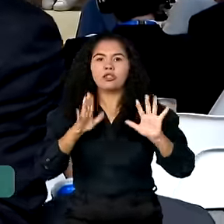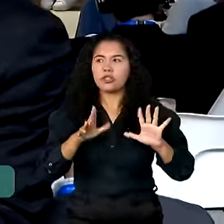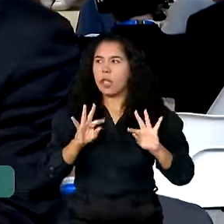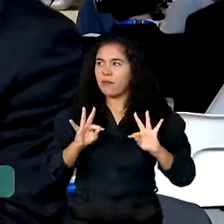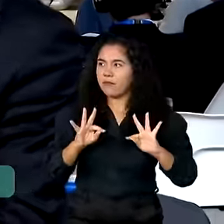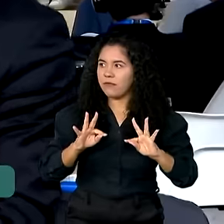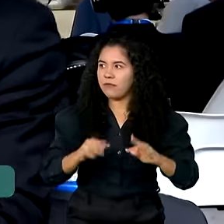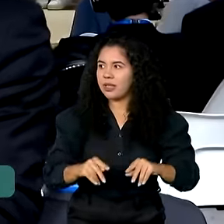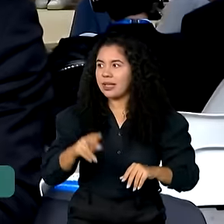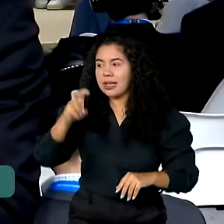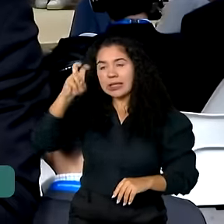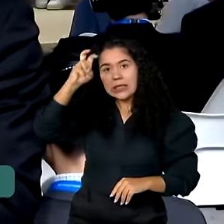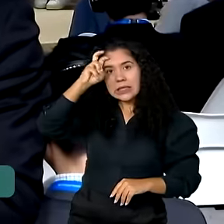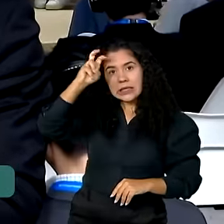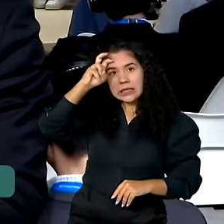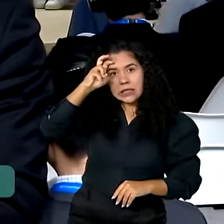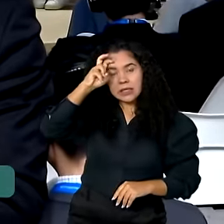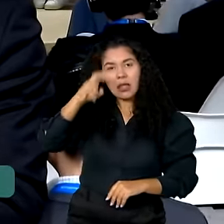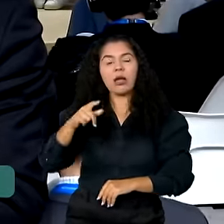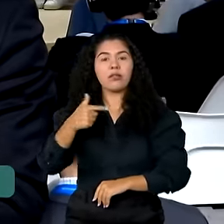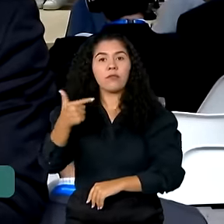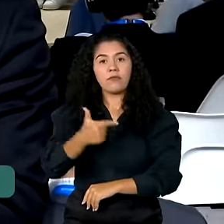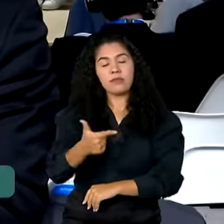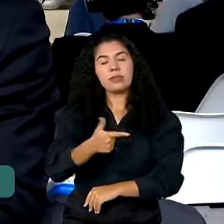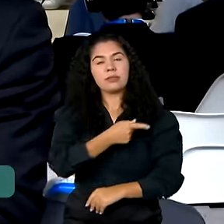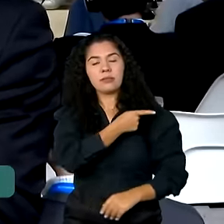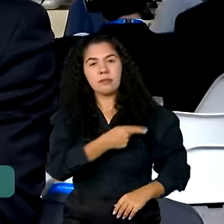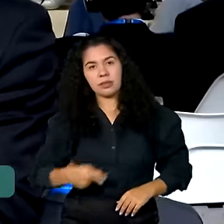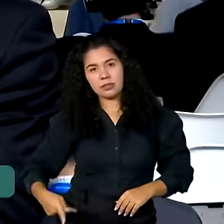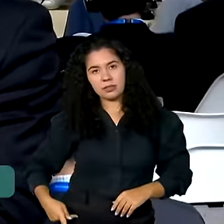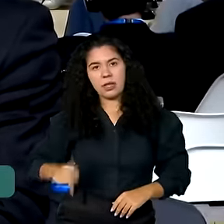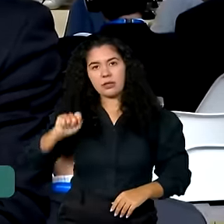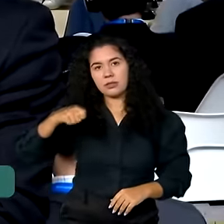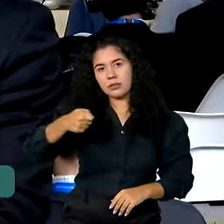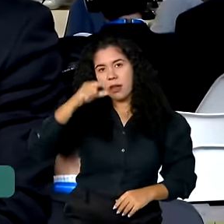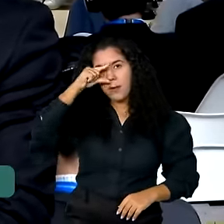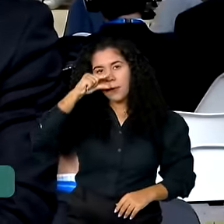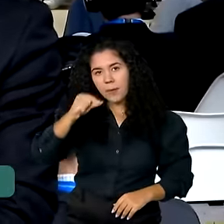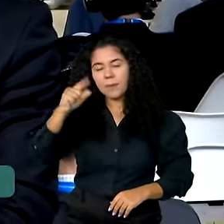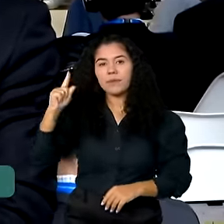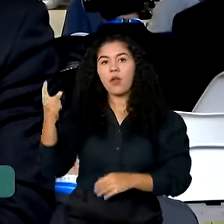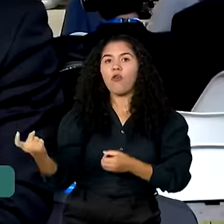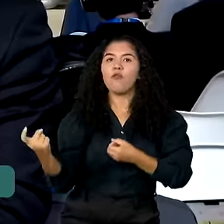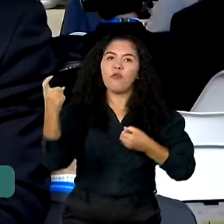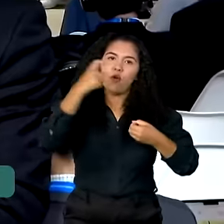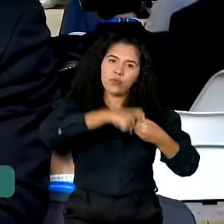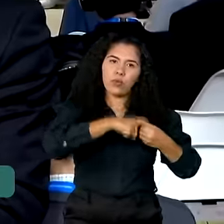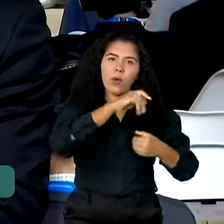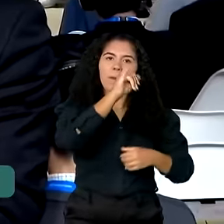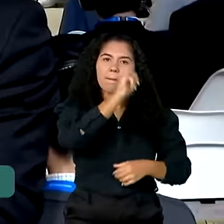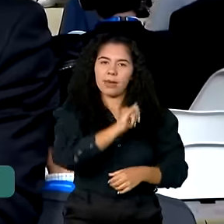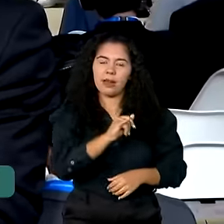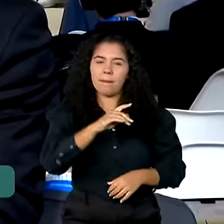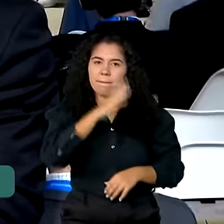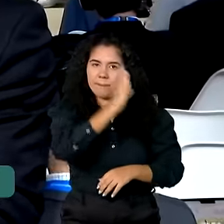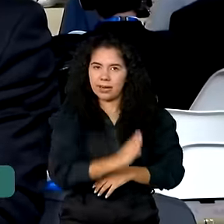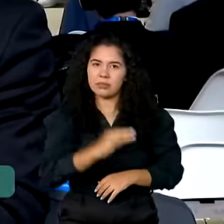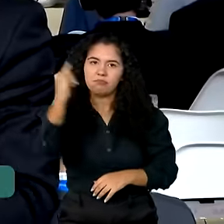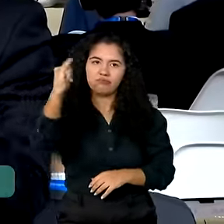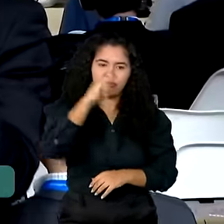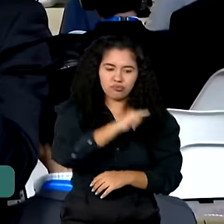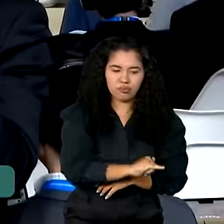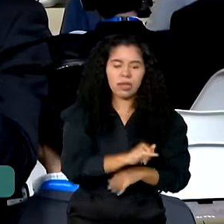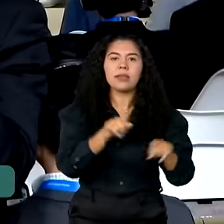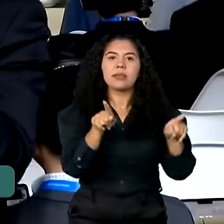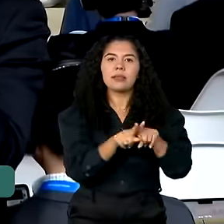na quinta-feira e o vice-presidente, o chefe da comitiva brasileira, Geraldo Alckmin, retornou ao Brasil, assim como a ministra do Meio Ambiente,